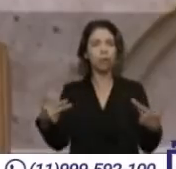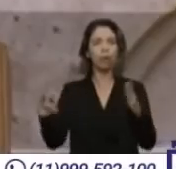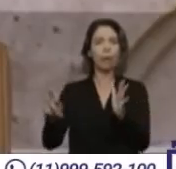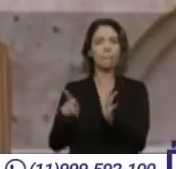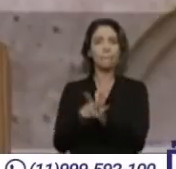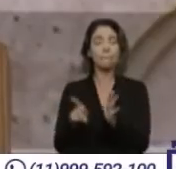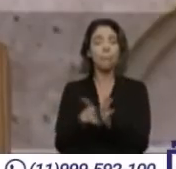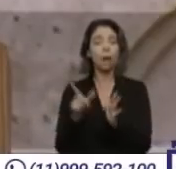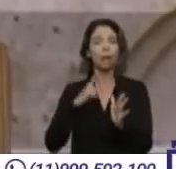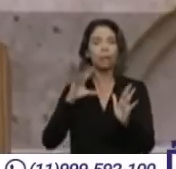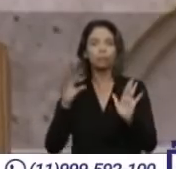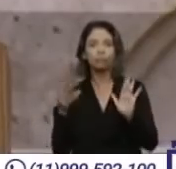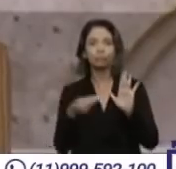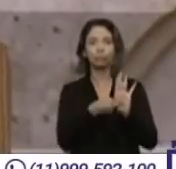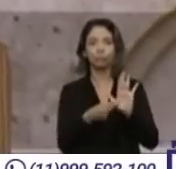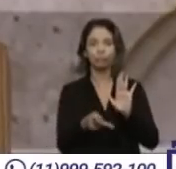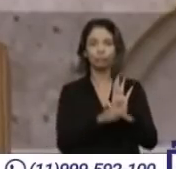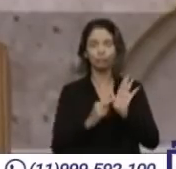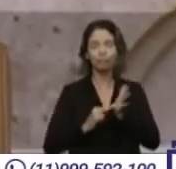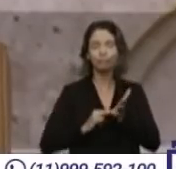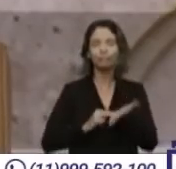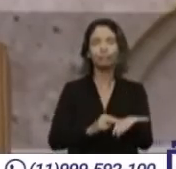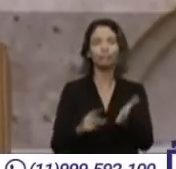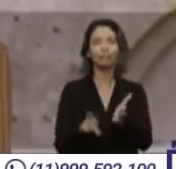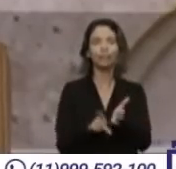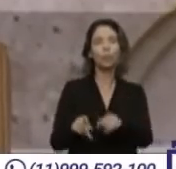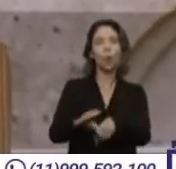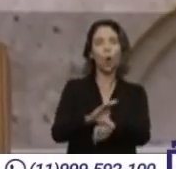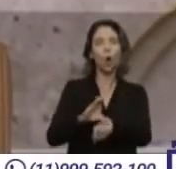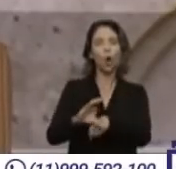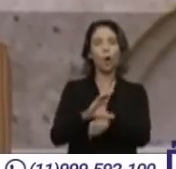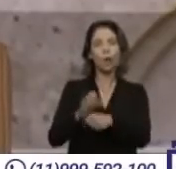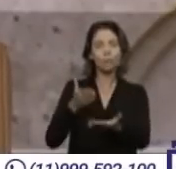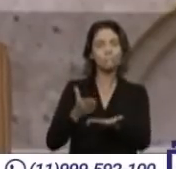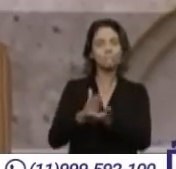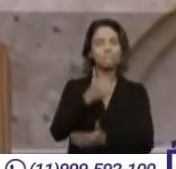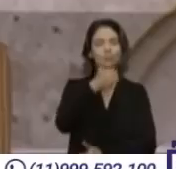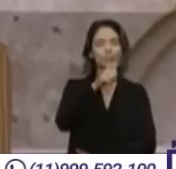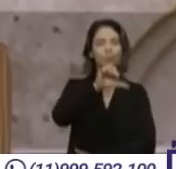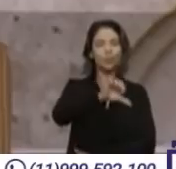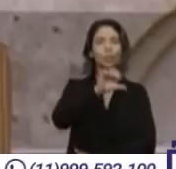autoritários constantes da Carta Constitucional outorgada em